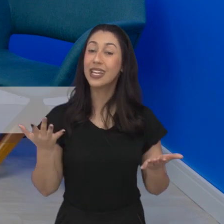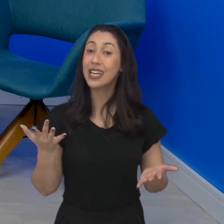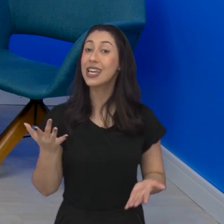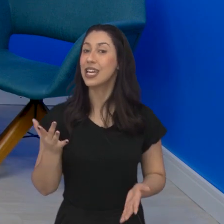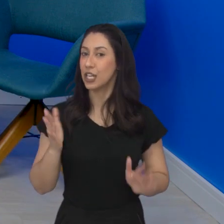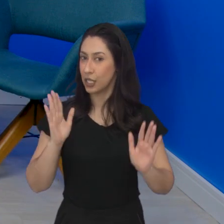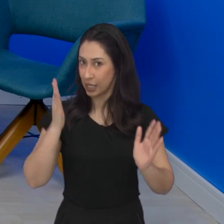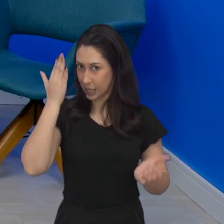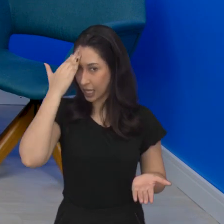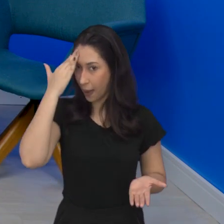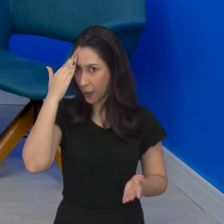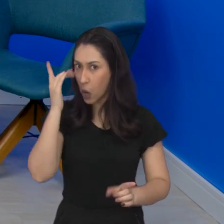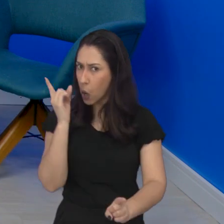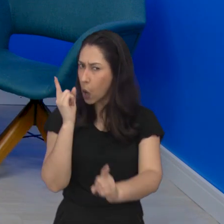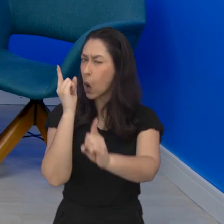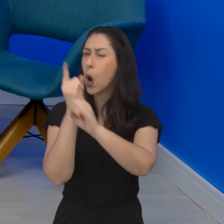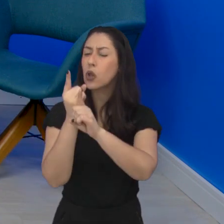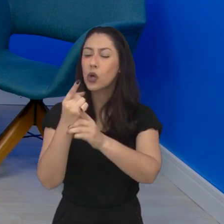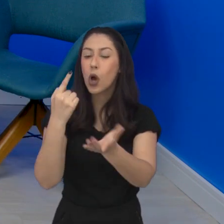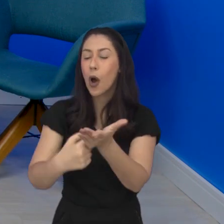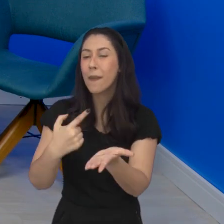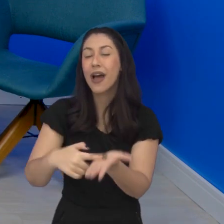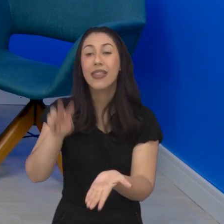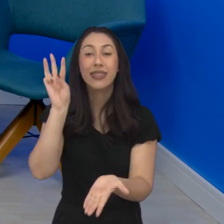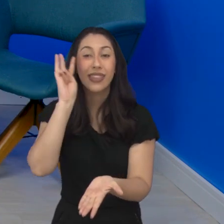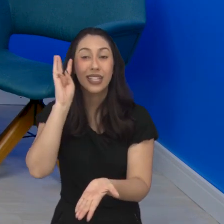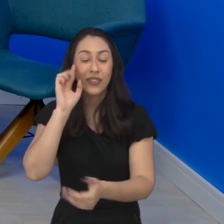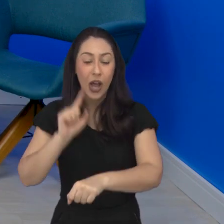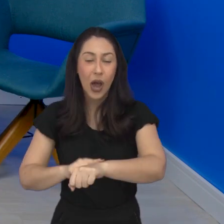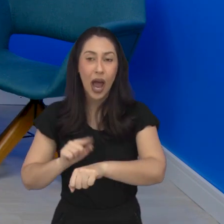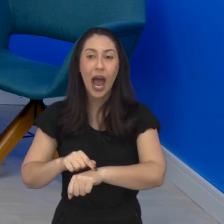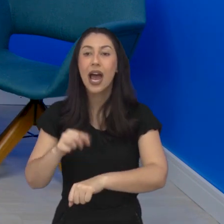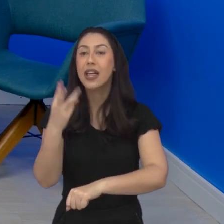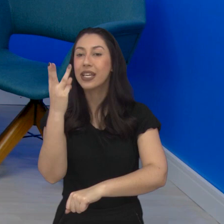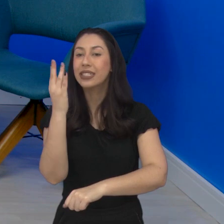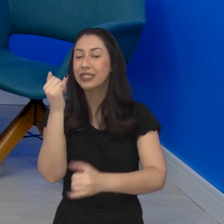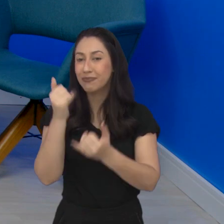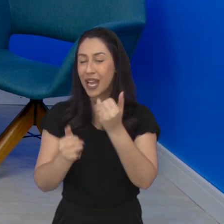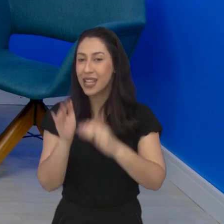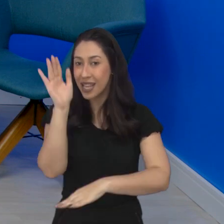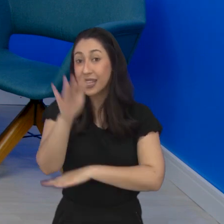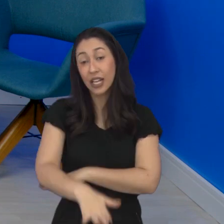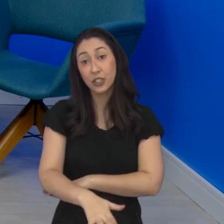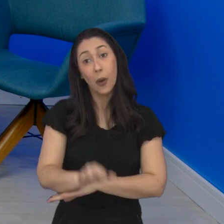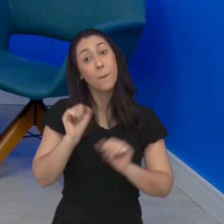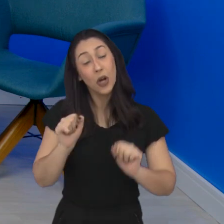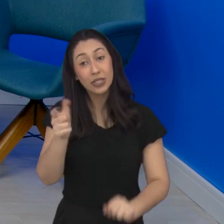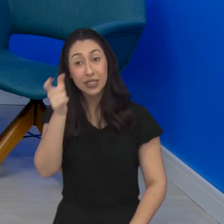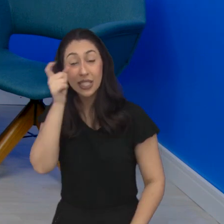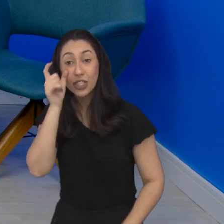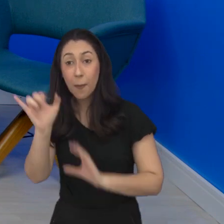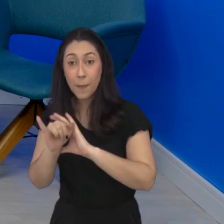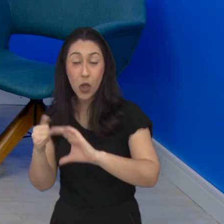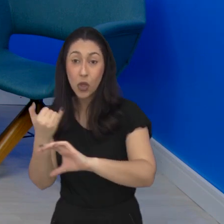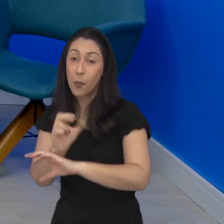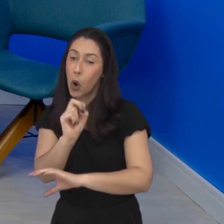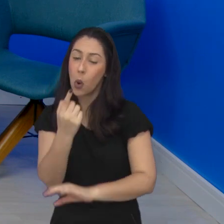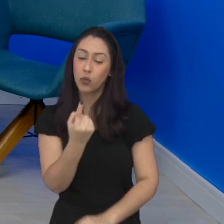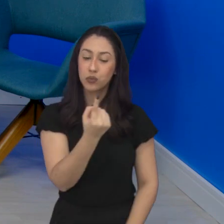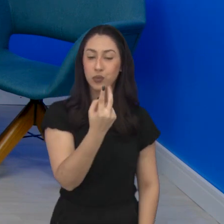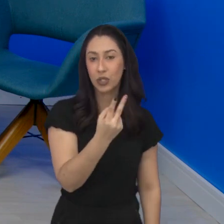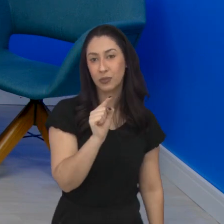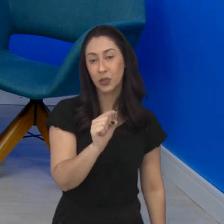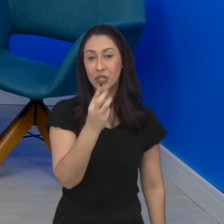@tvcâmara-sjc. E nós temos um encontro marcado todas as terças-feiras, às 3h30 da tarde. Você pode acompanhar ao vivo pelo YouTube ou no